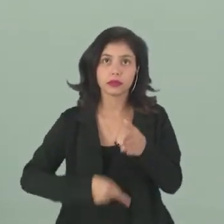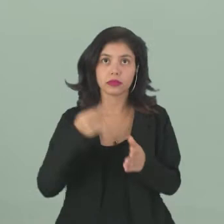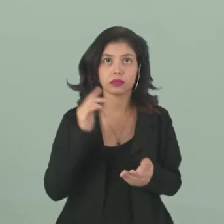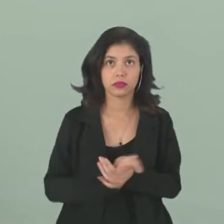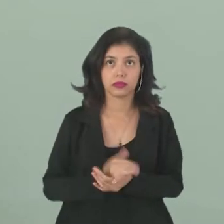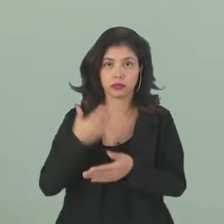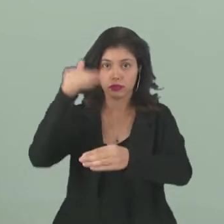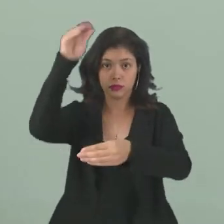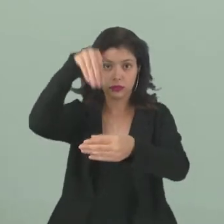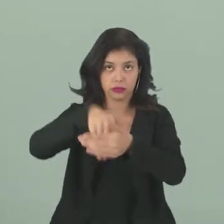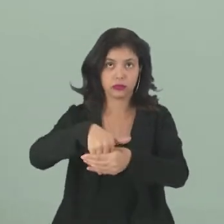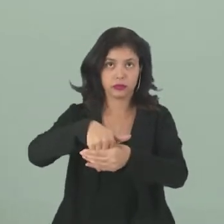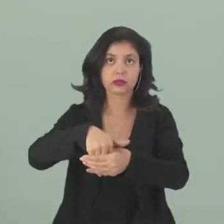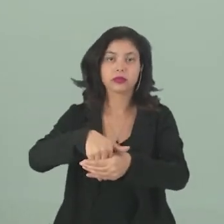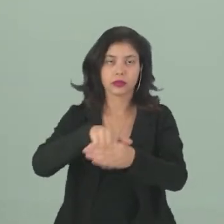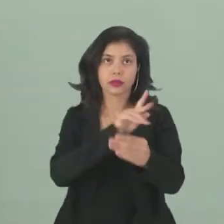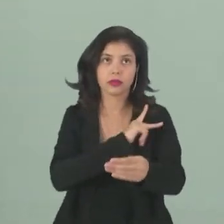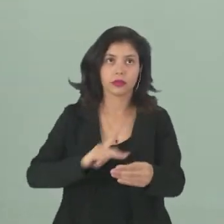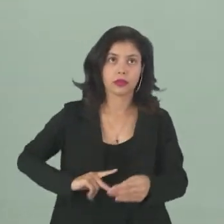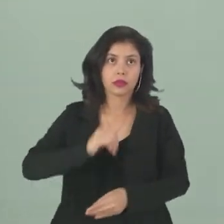primeira eleição presidencial, em